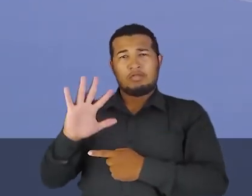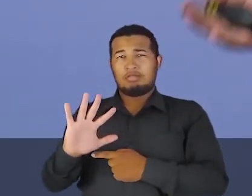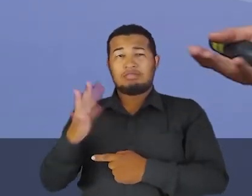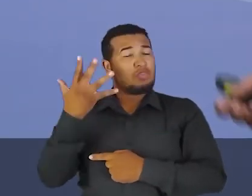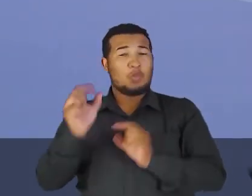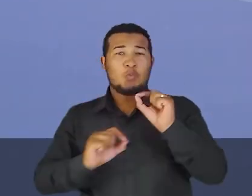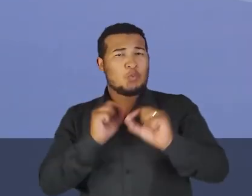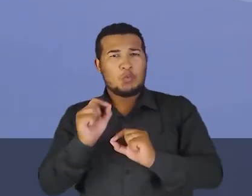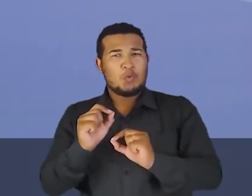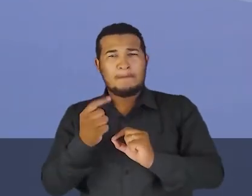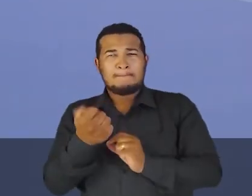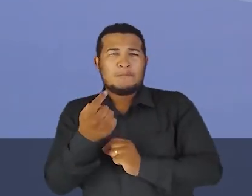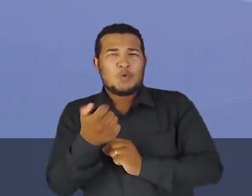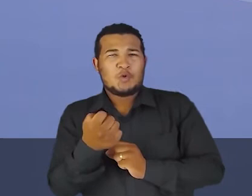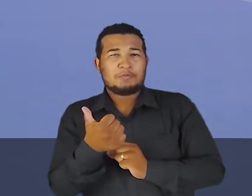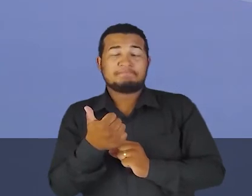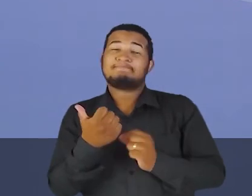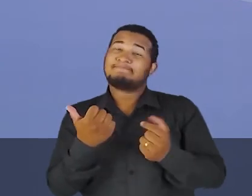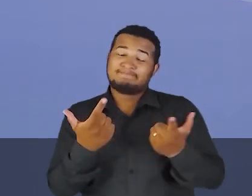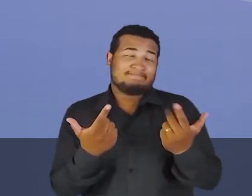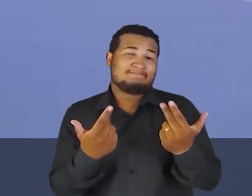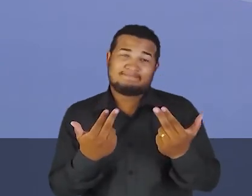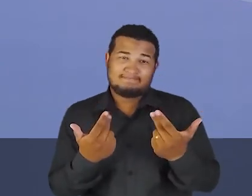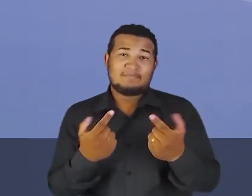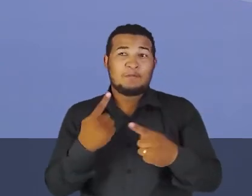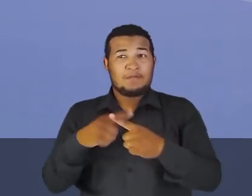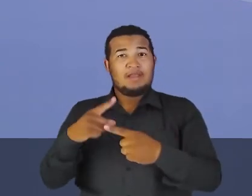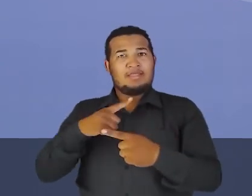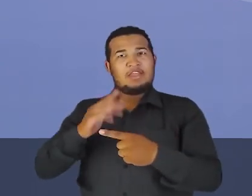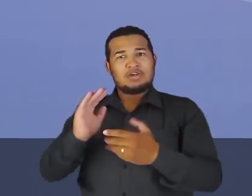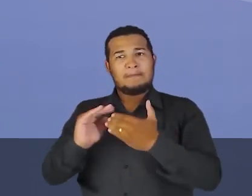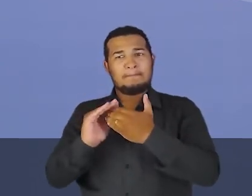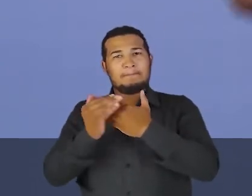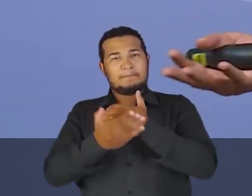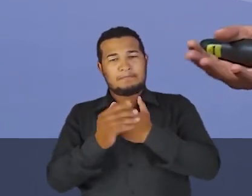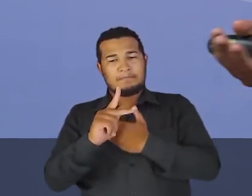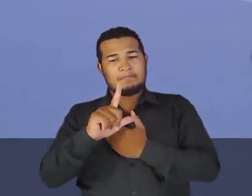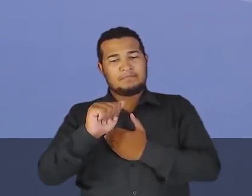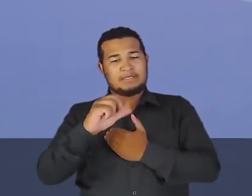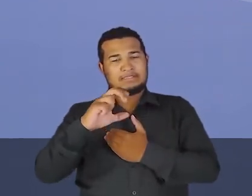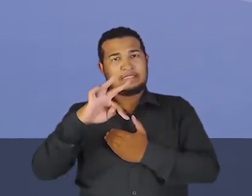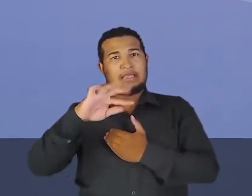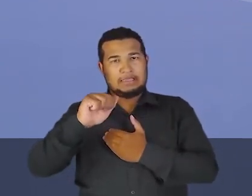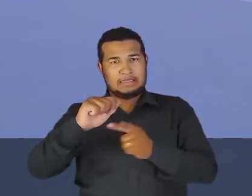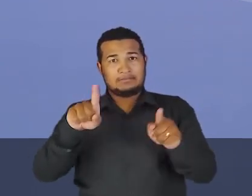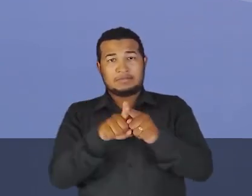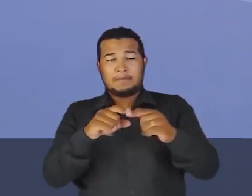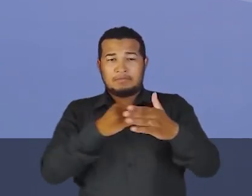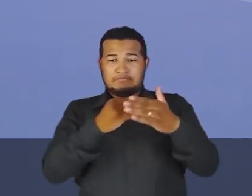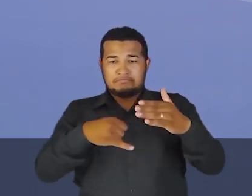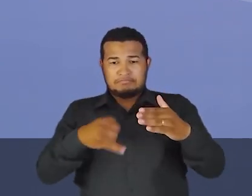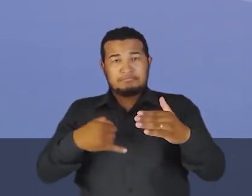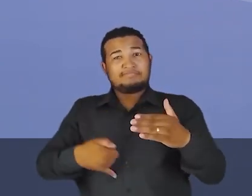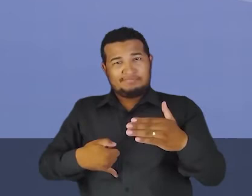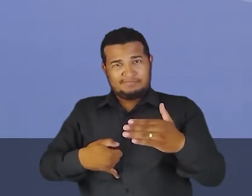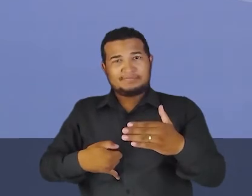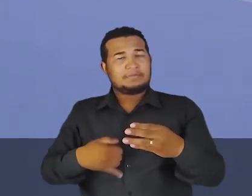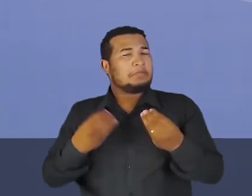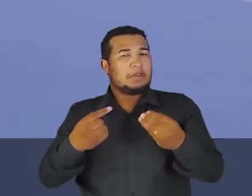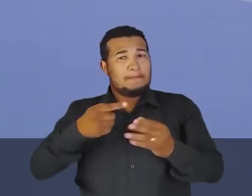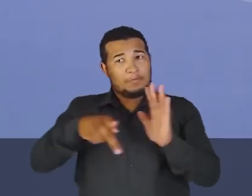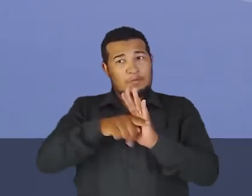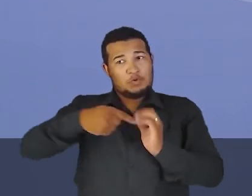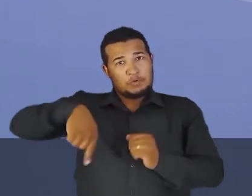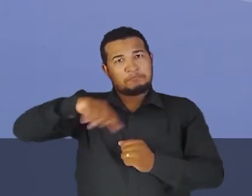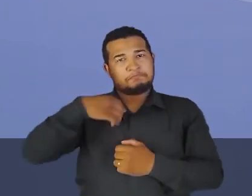muito desenvolvido, professor? É a mesma resposta de sempre, porque nós temos placenta e cordão umbilical para fazer essa troca gasosa para nós